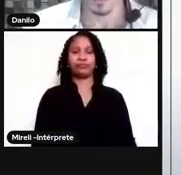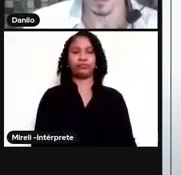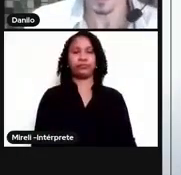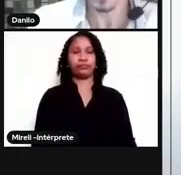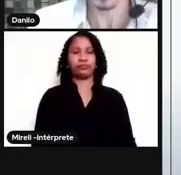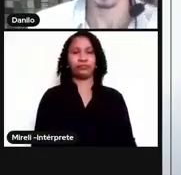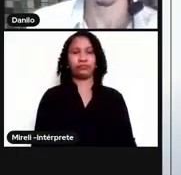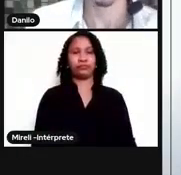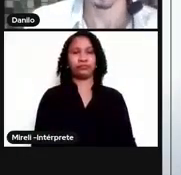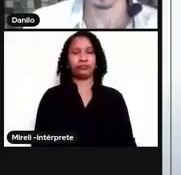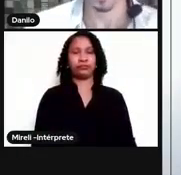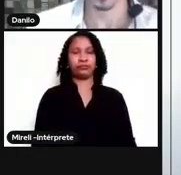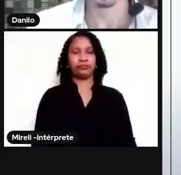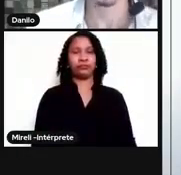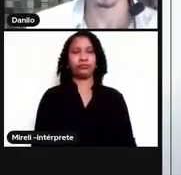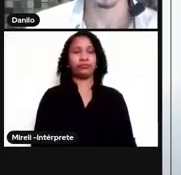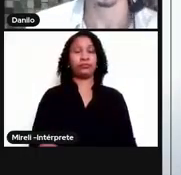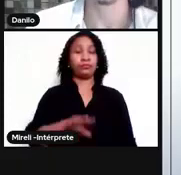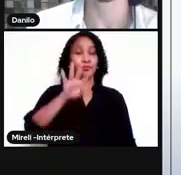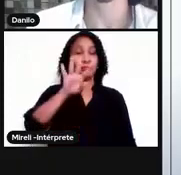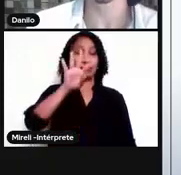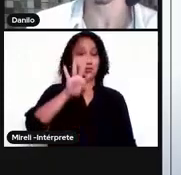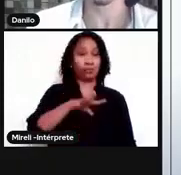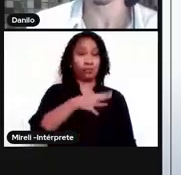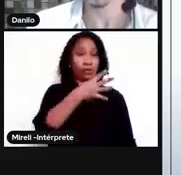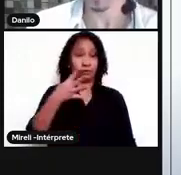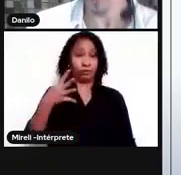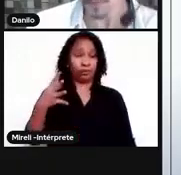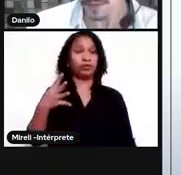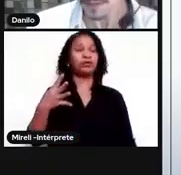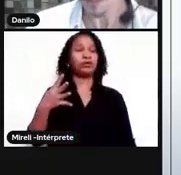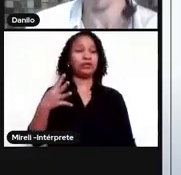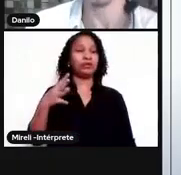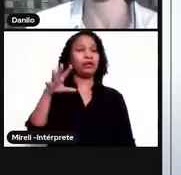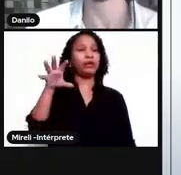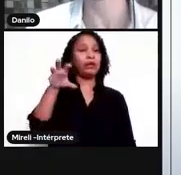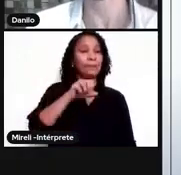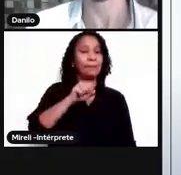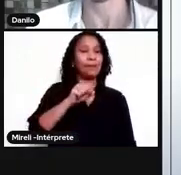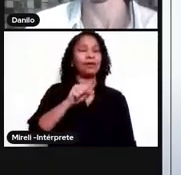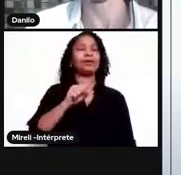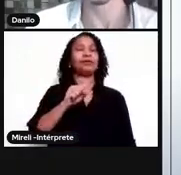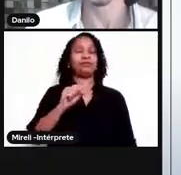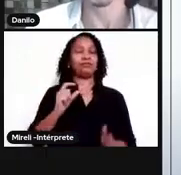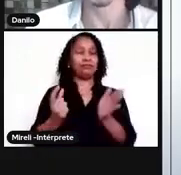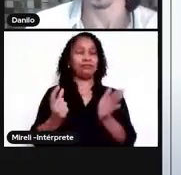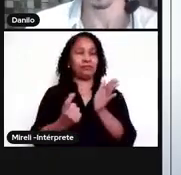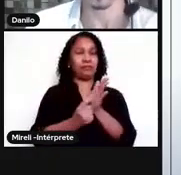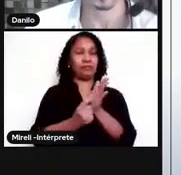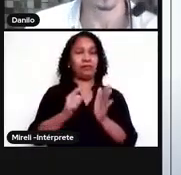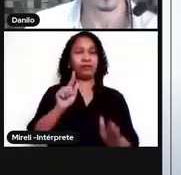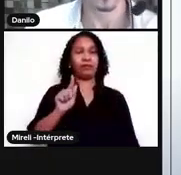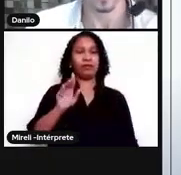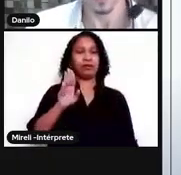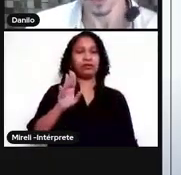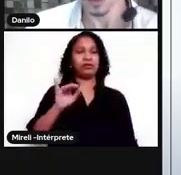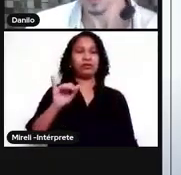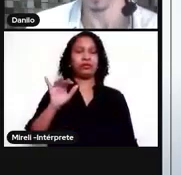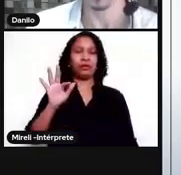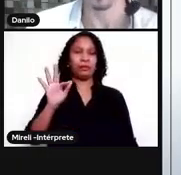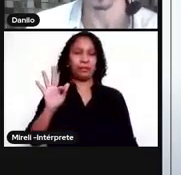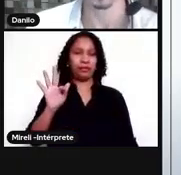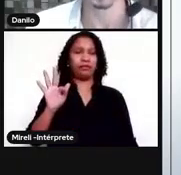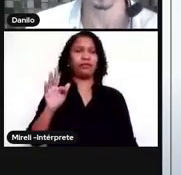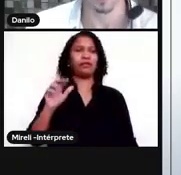As planilhas que foram baixadas do GBIF, elas vinham com algumas lacunas em vermelho, então essas lacunas elas foram